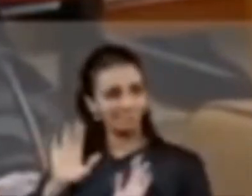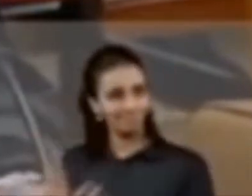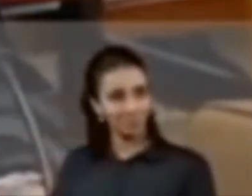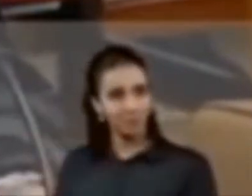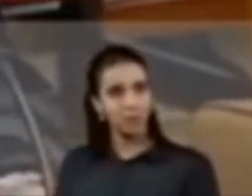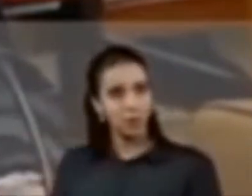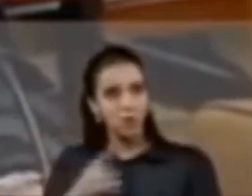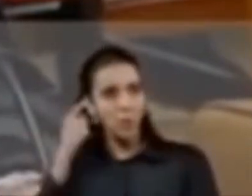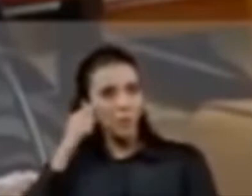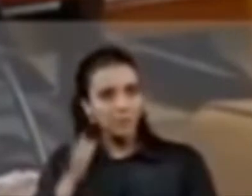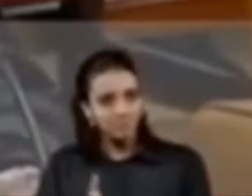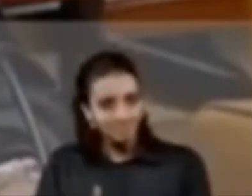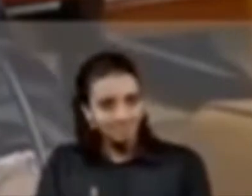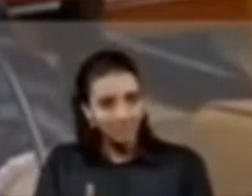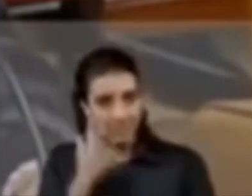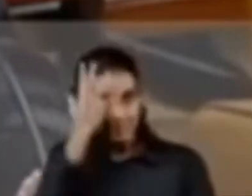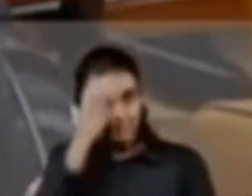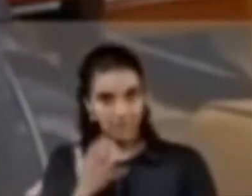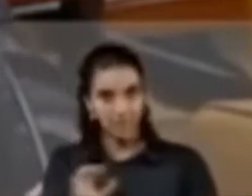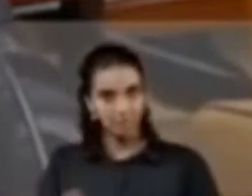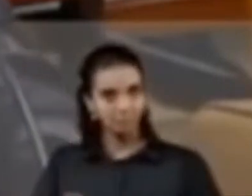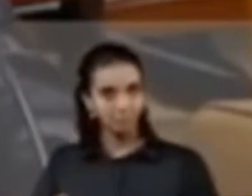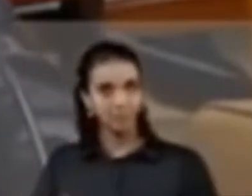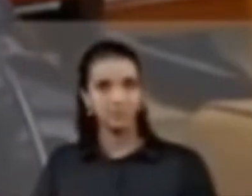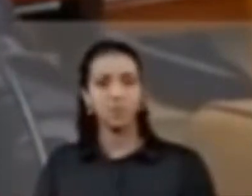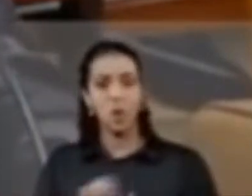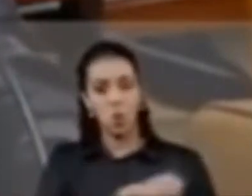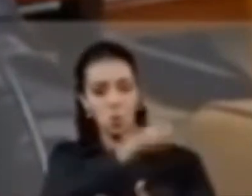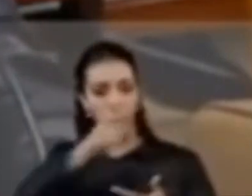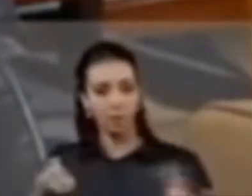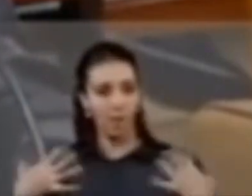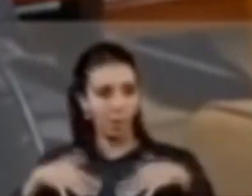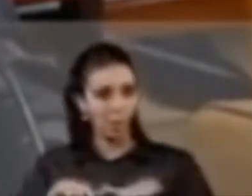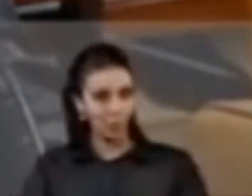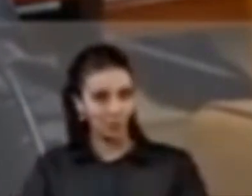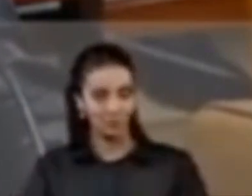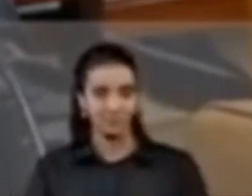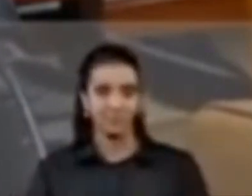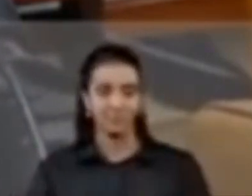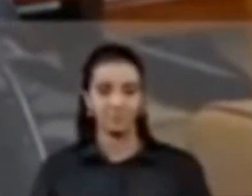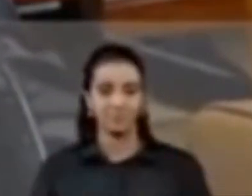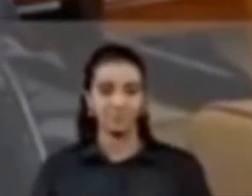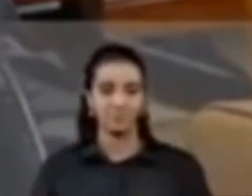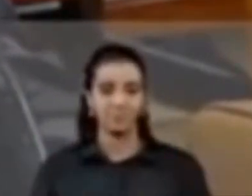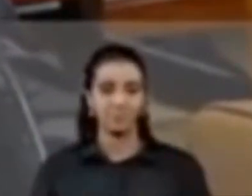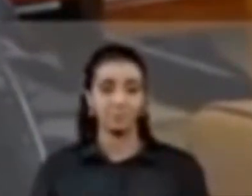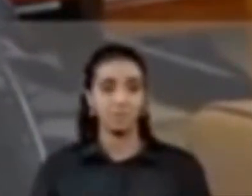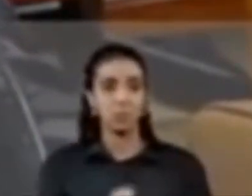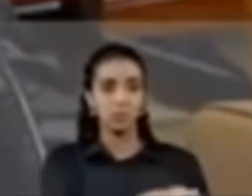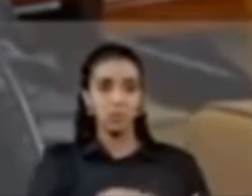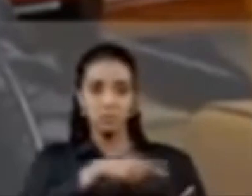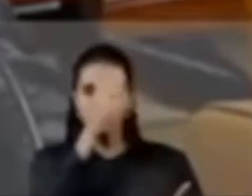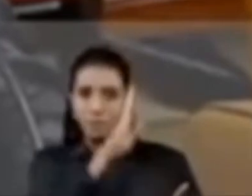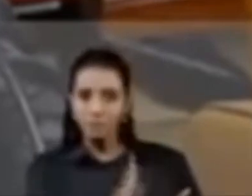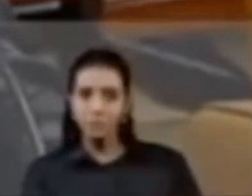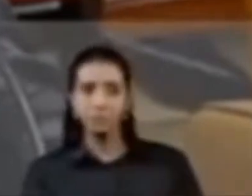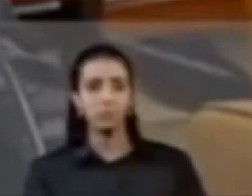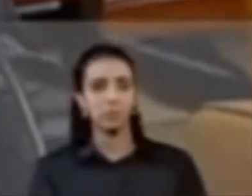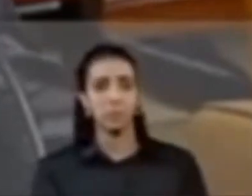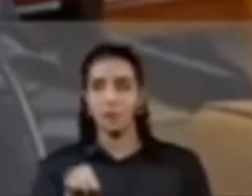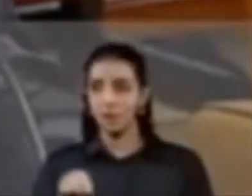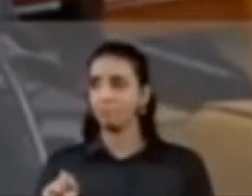seriedade, empenho e harmonia entre os poderes. A sociedade brasileira e os seus pares